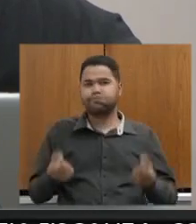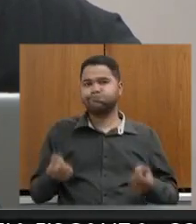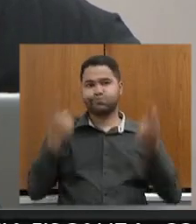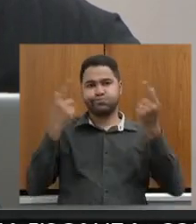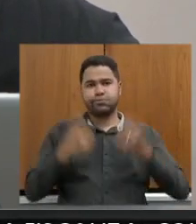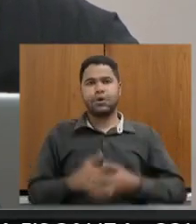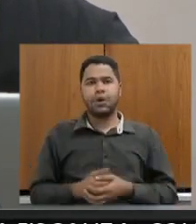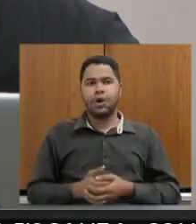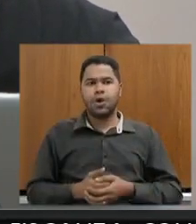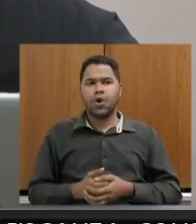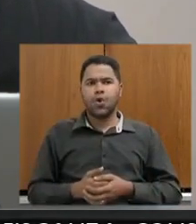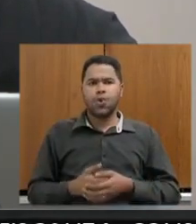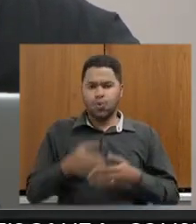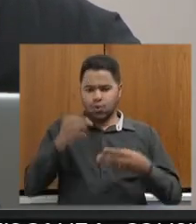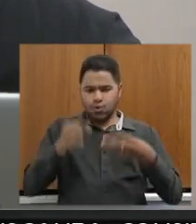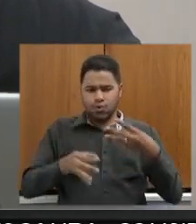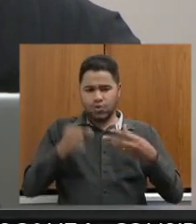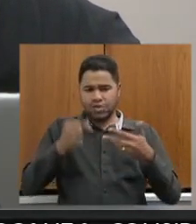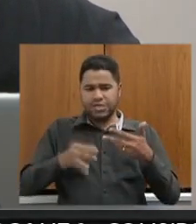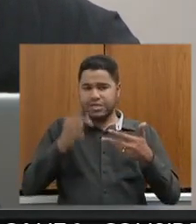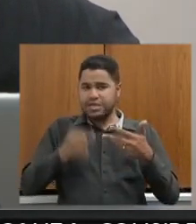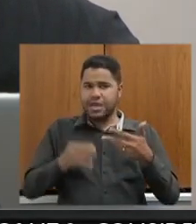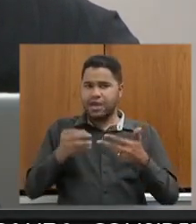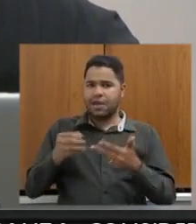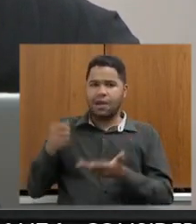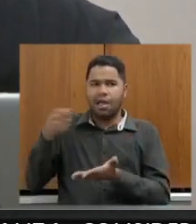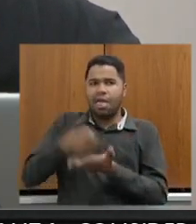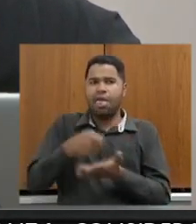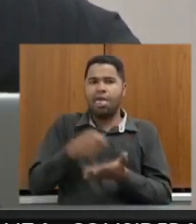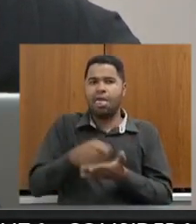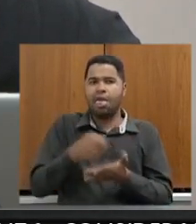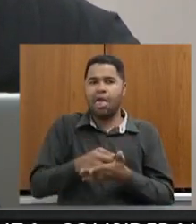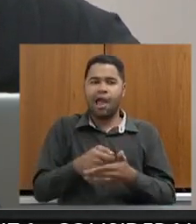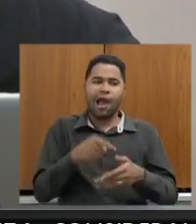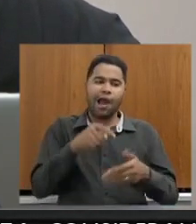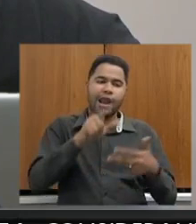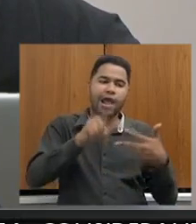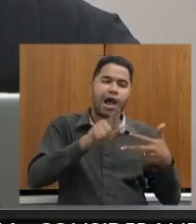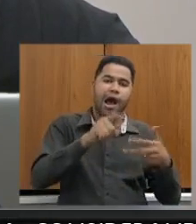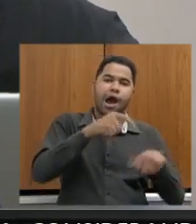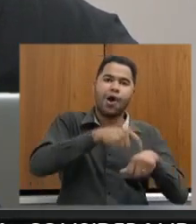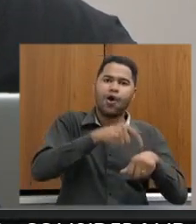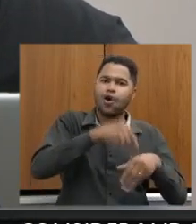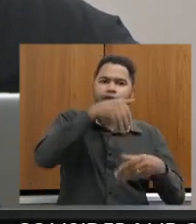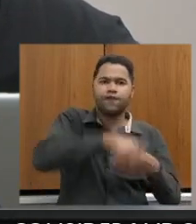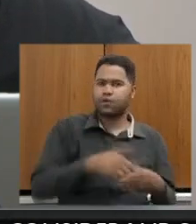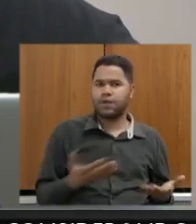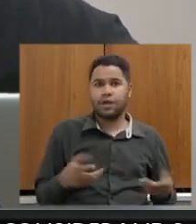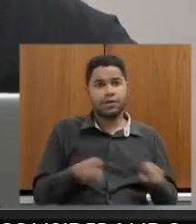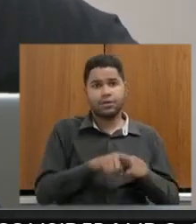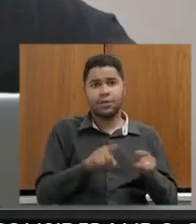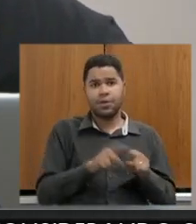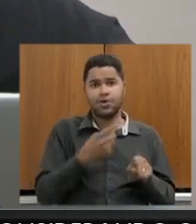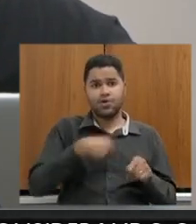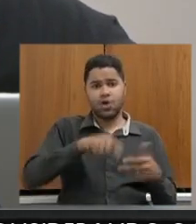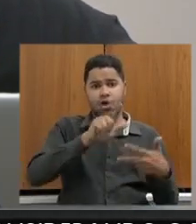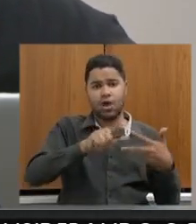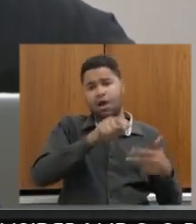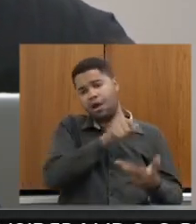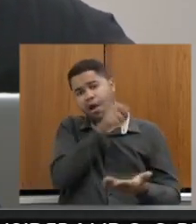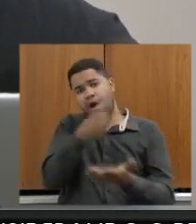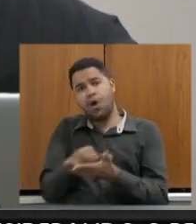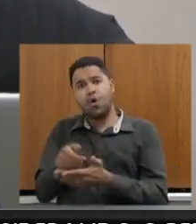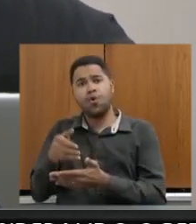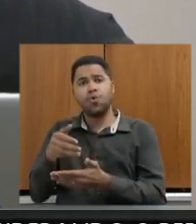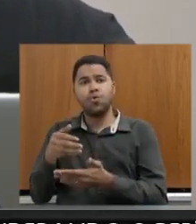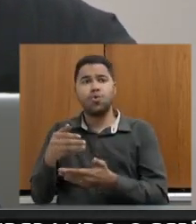pode o judiciário não pode impor ao legislativo a hora que ele vai votar alguma matéria do mesmo jeito que nós não podemos impor